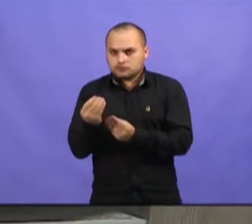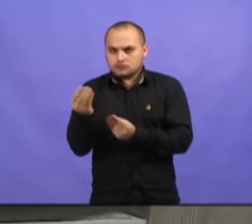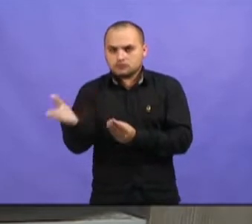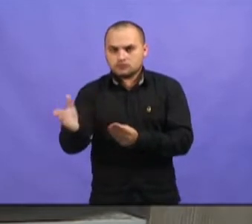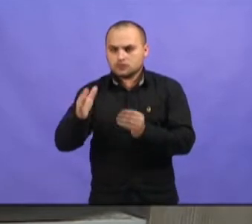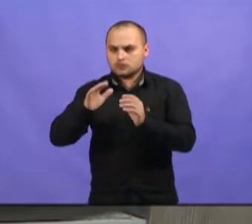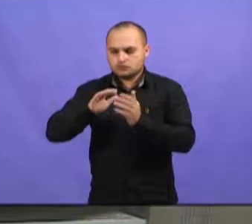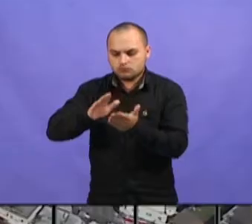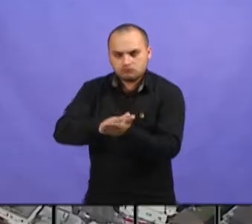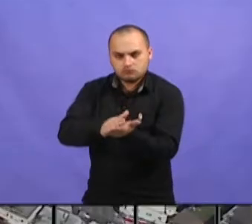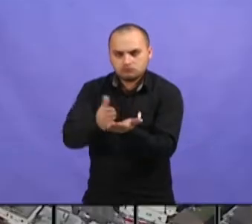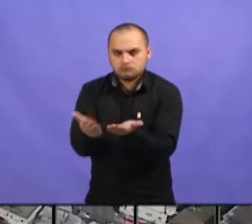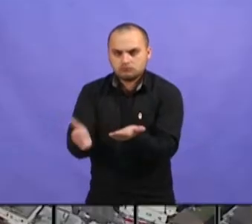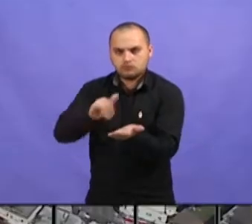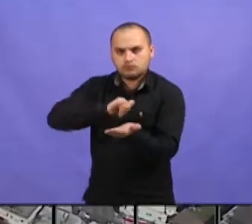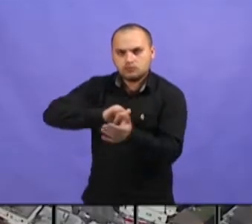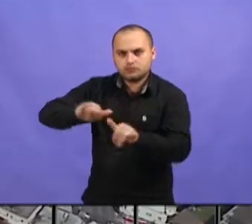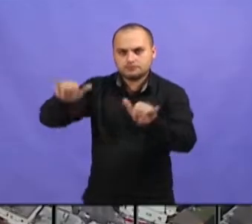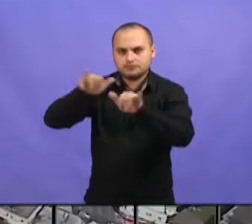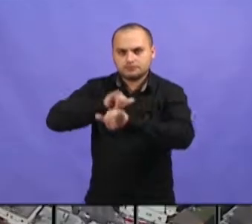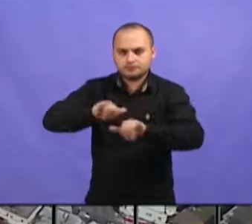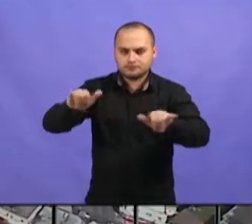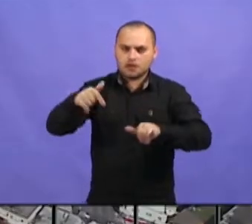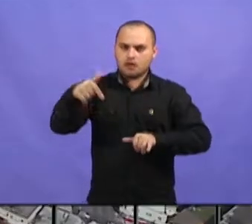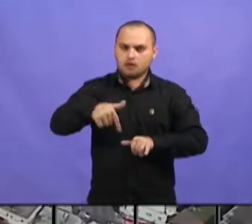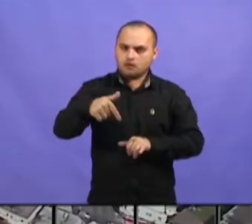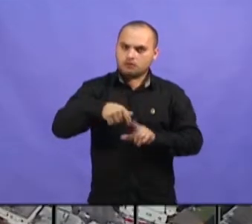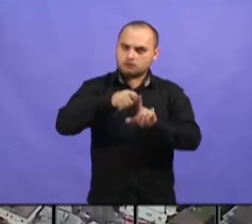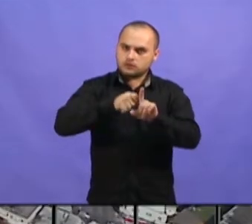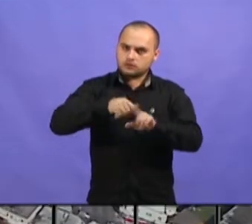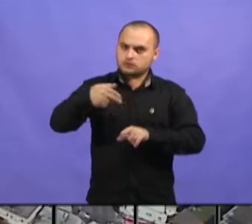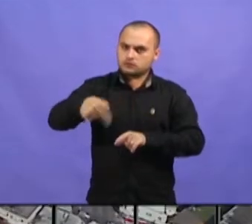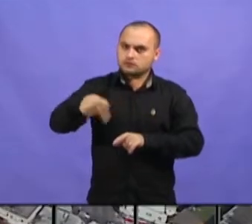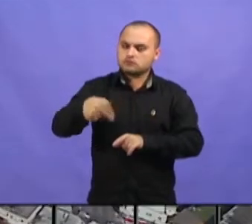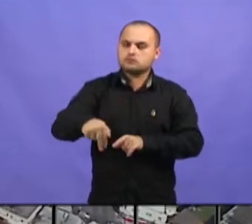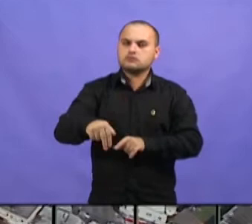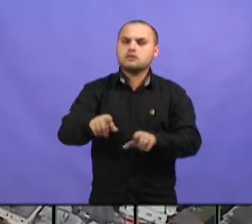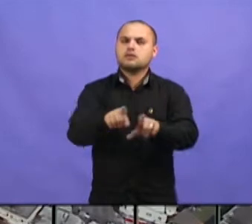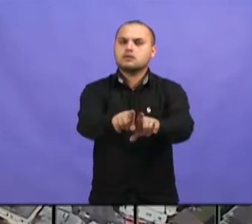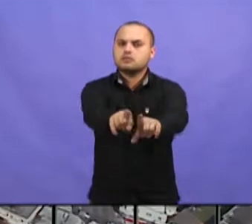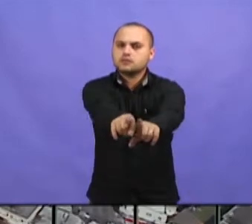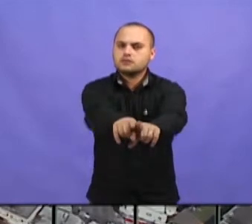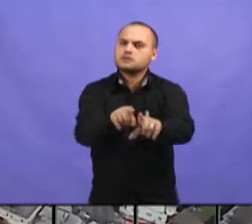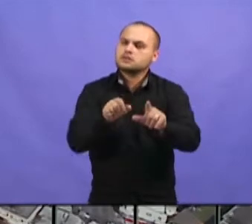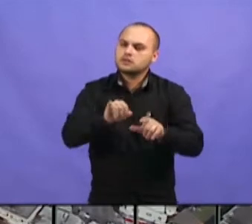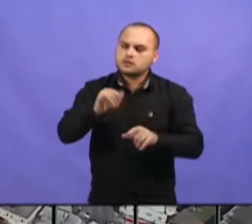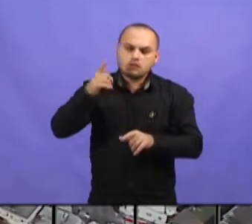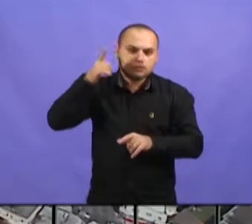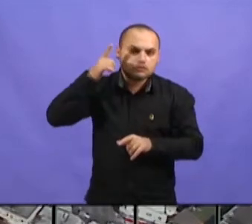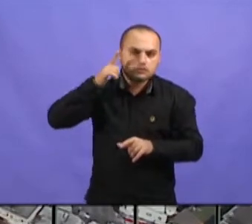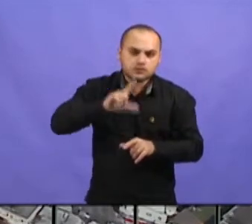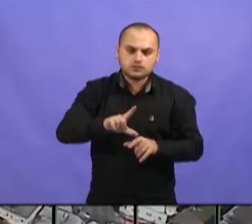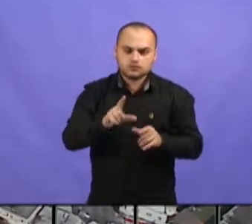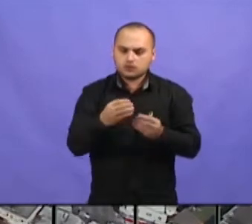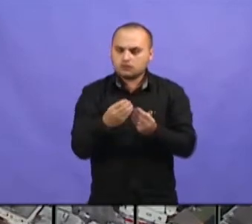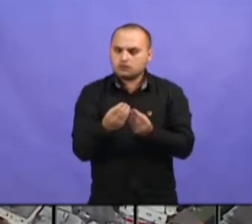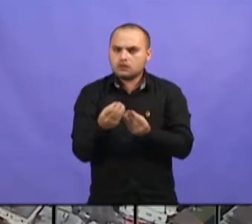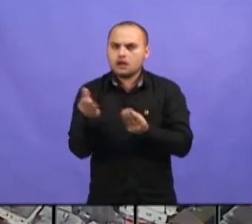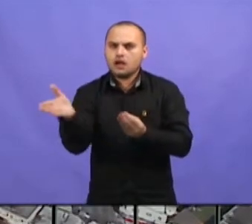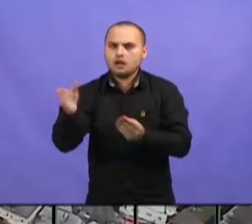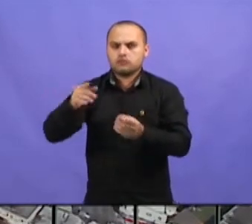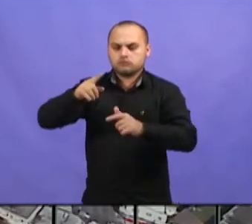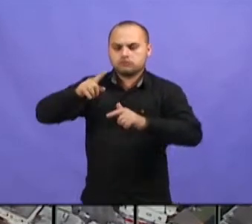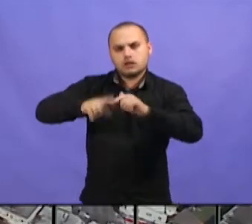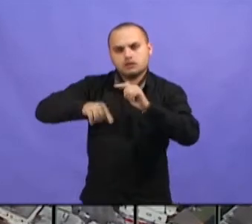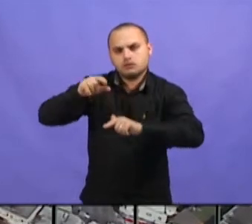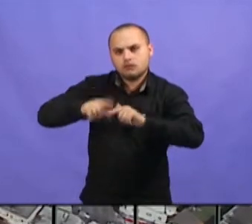do mês de novembro e, se possível, organizar um dia de campanha ou distribuição de material, mas já